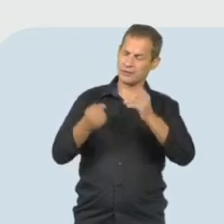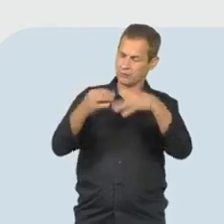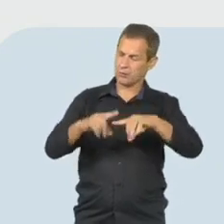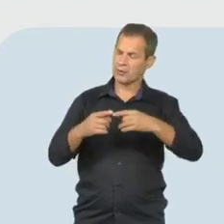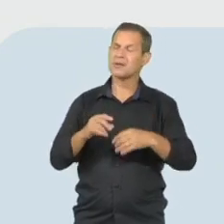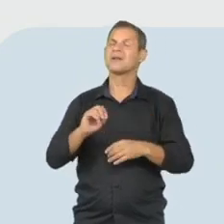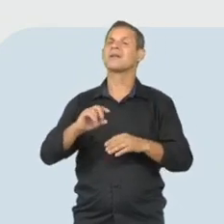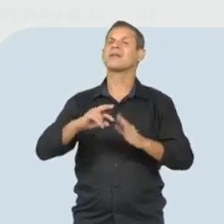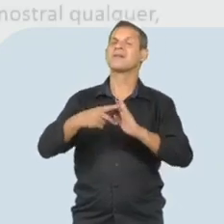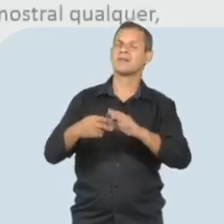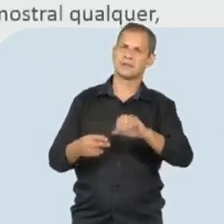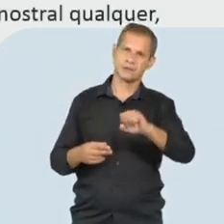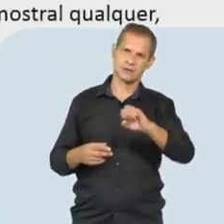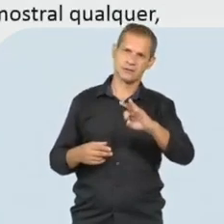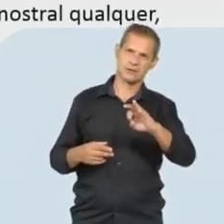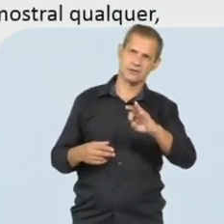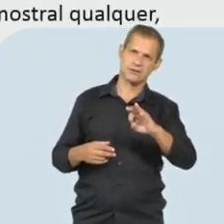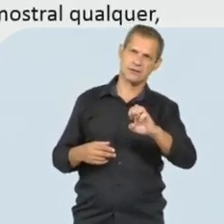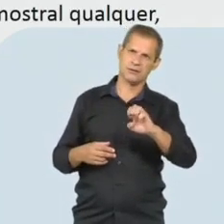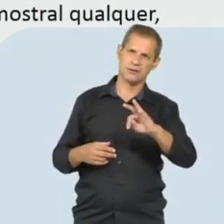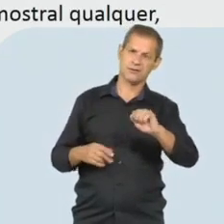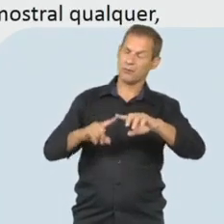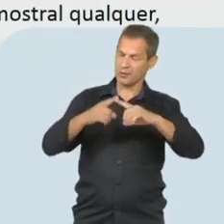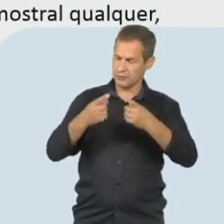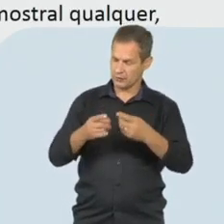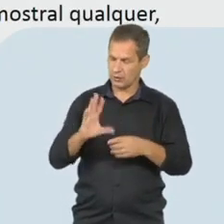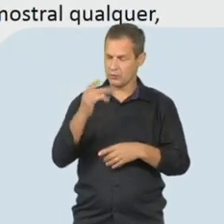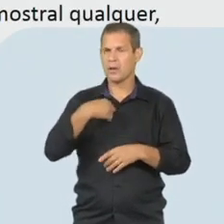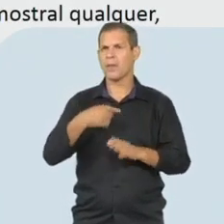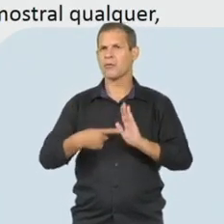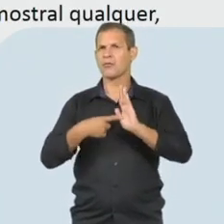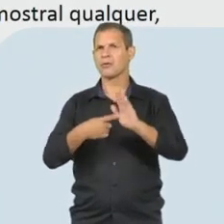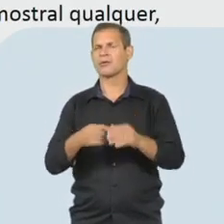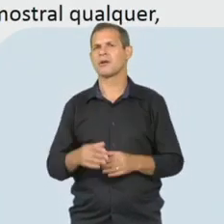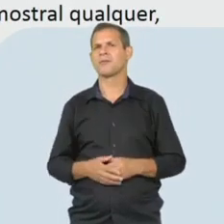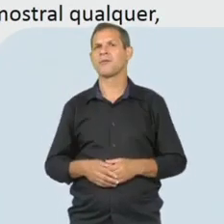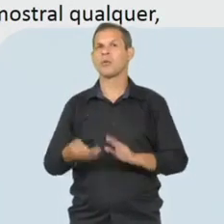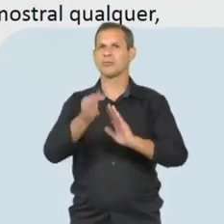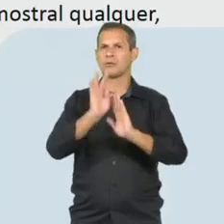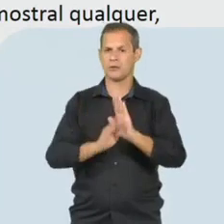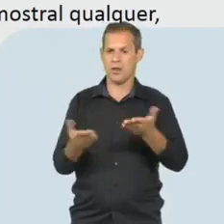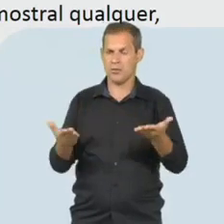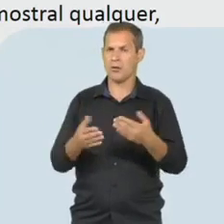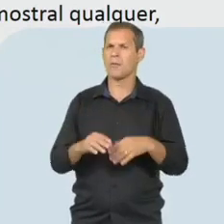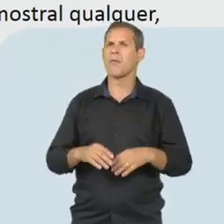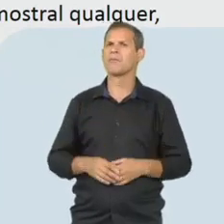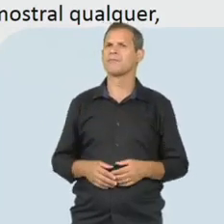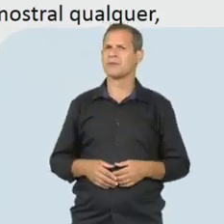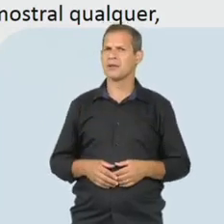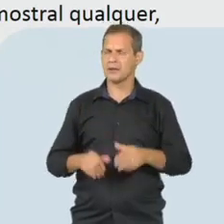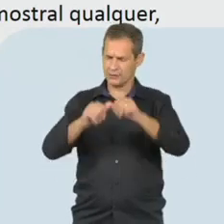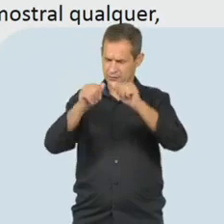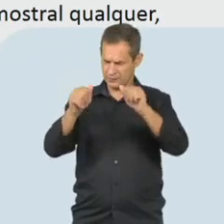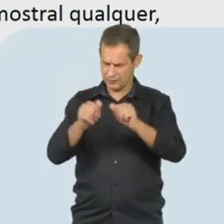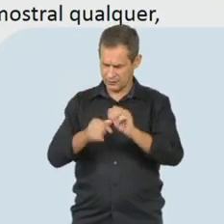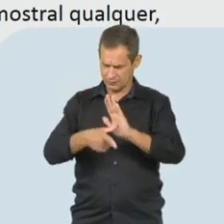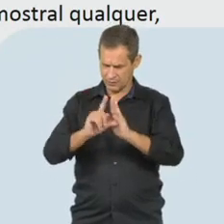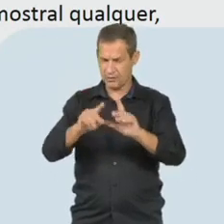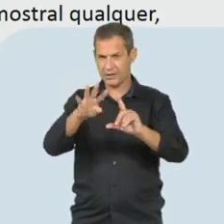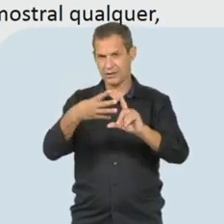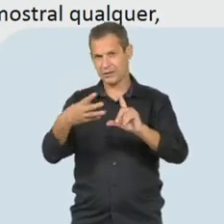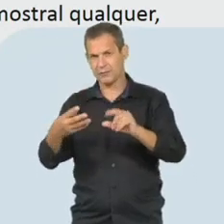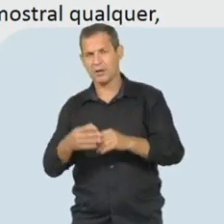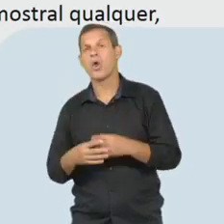elas se referem. Para que isso possa acontecer, eu vou te mostrar o meu enunciado aqui. Considerando essa figura anterior, que é a nossa